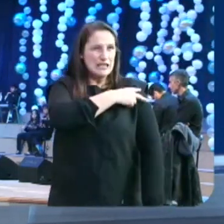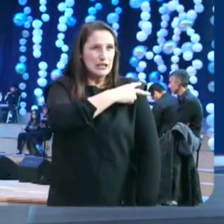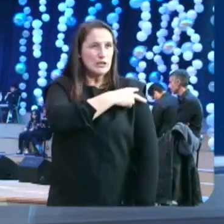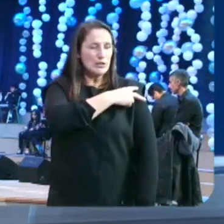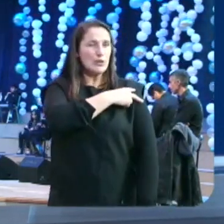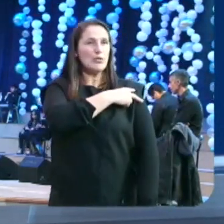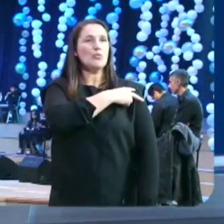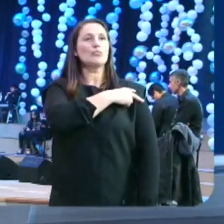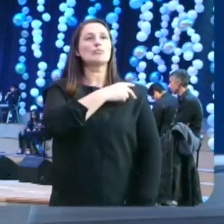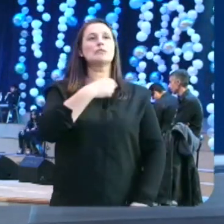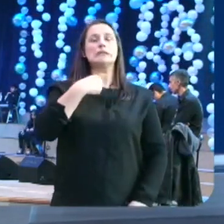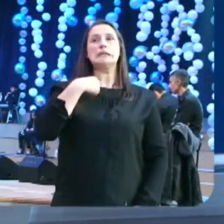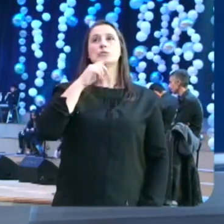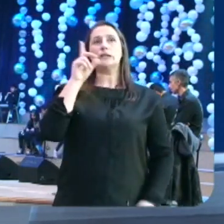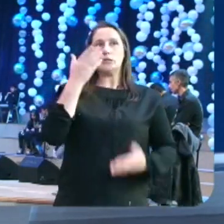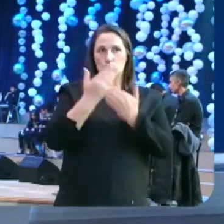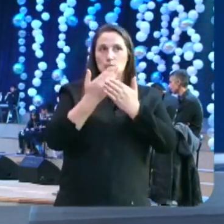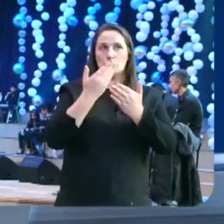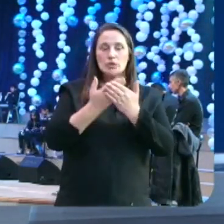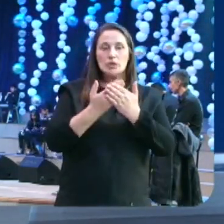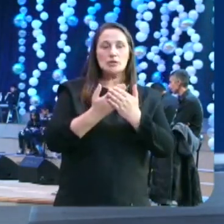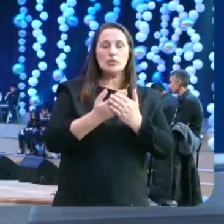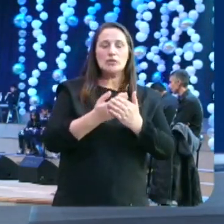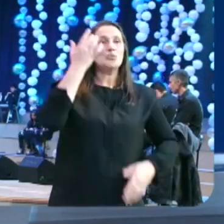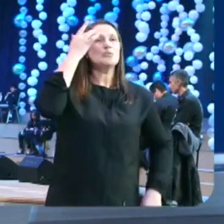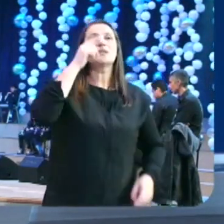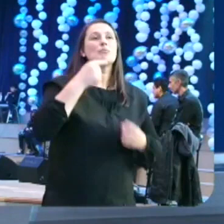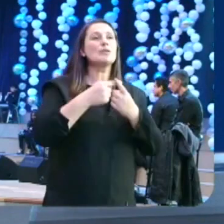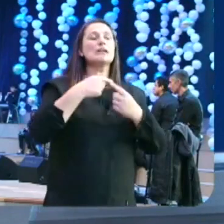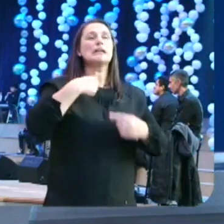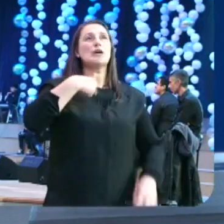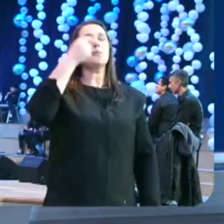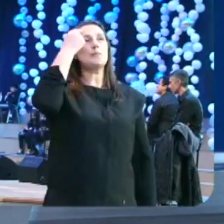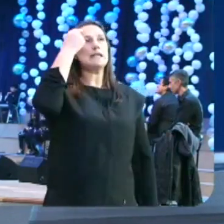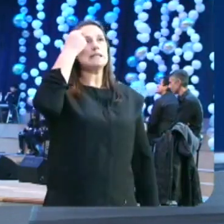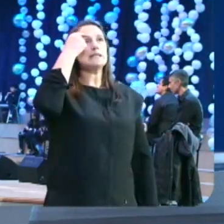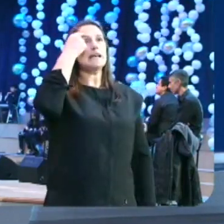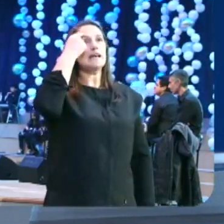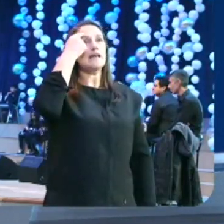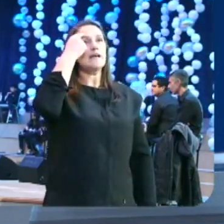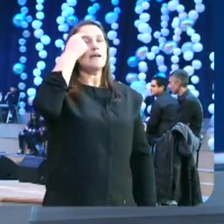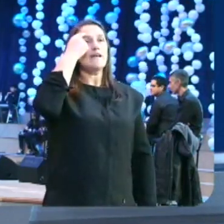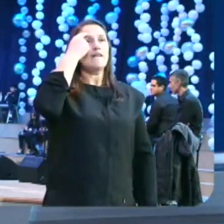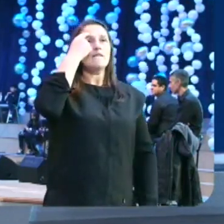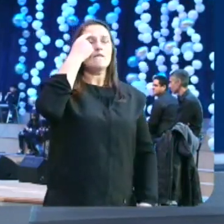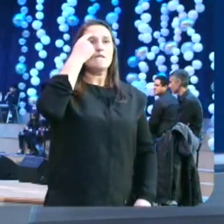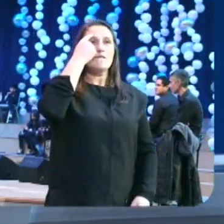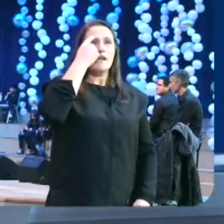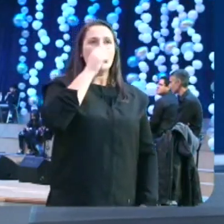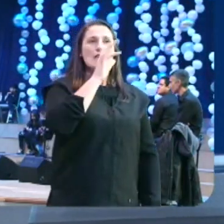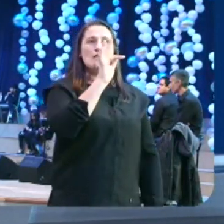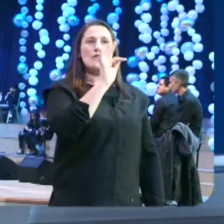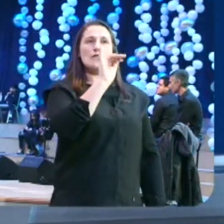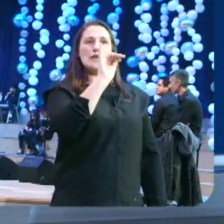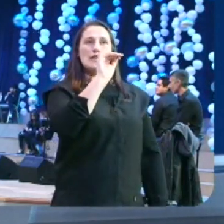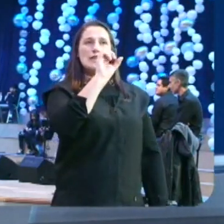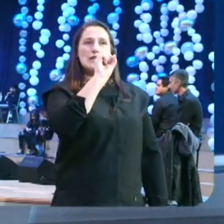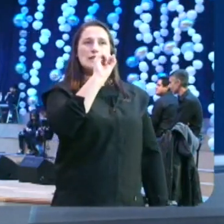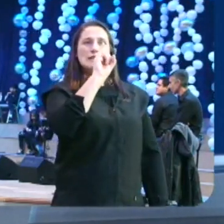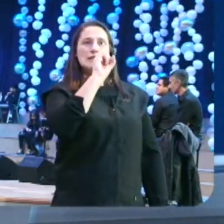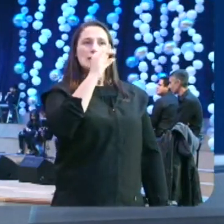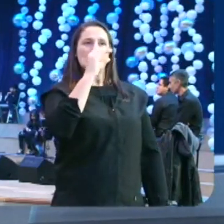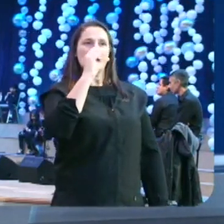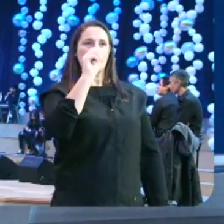eu não sei porque eu enfiei na cabeça que física, sabe, não educação física, física, as aulas